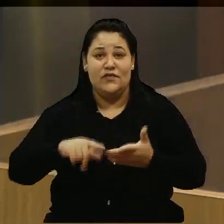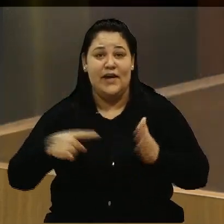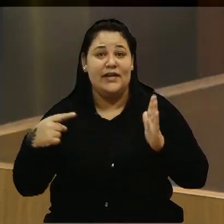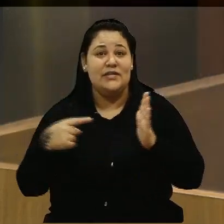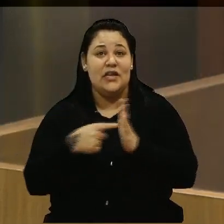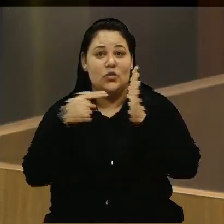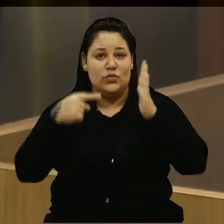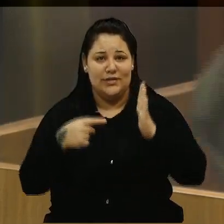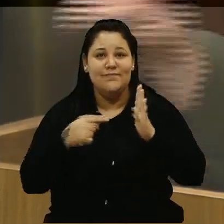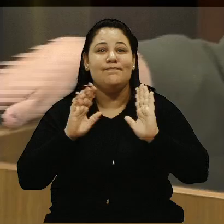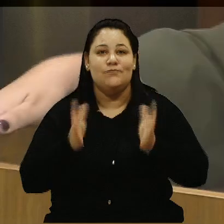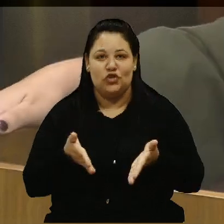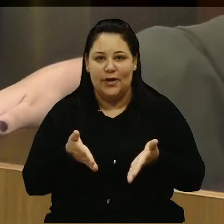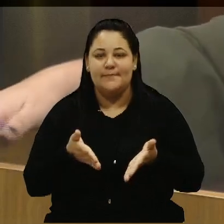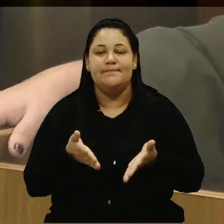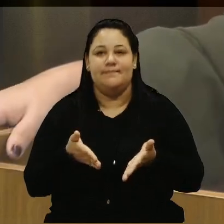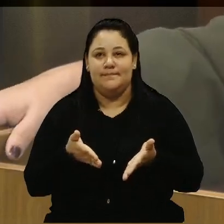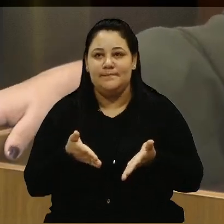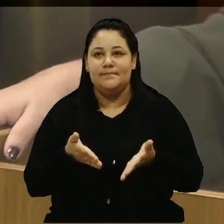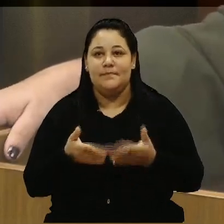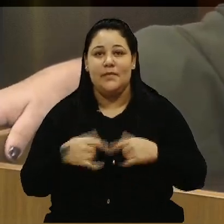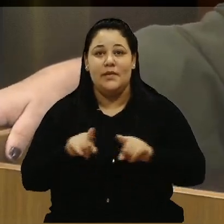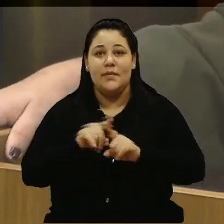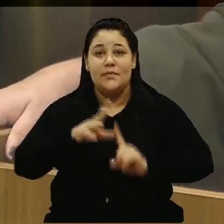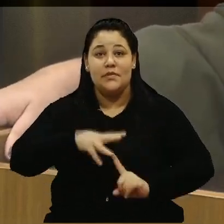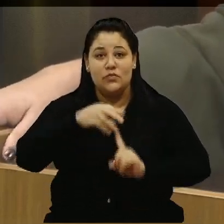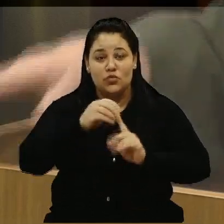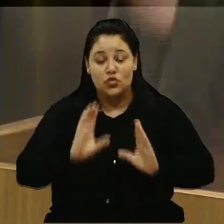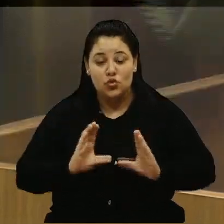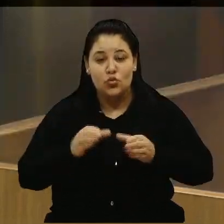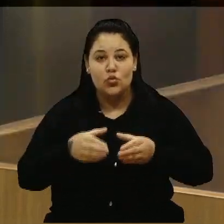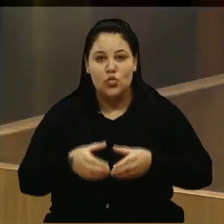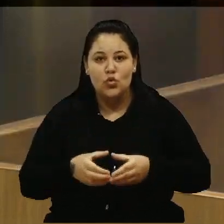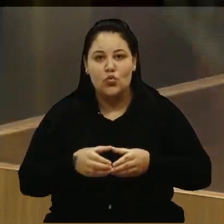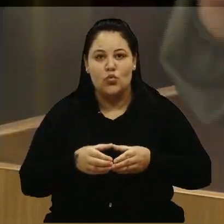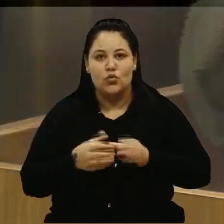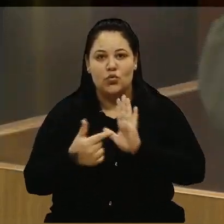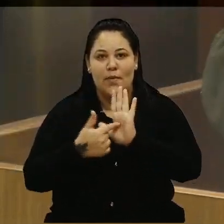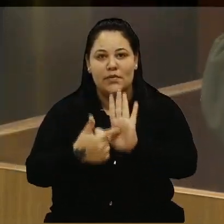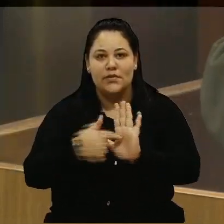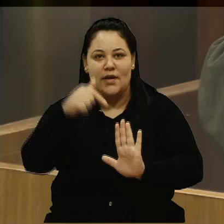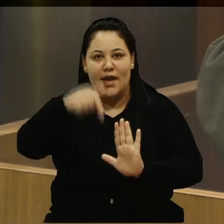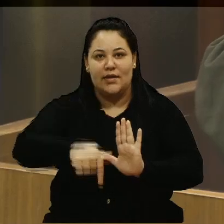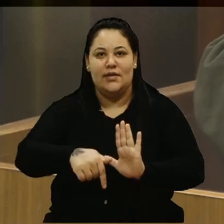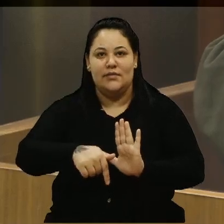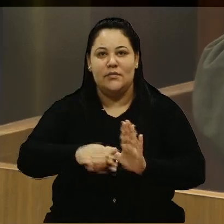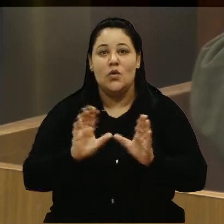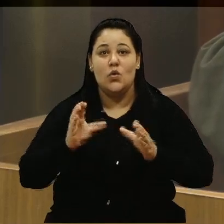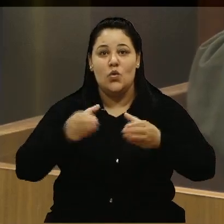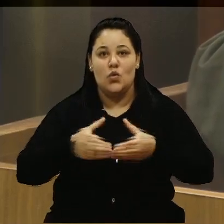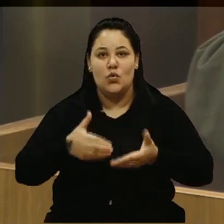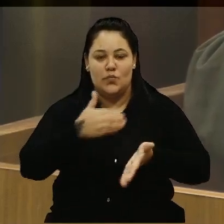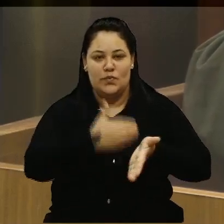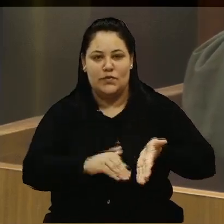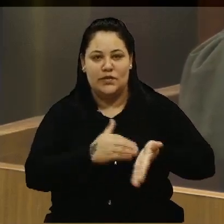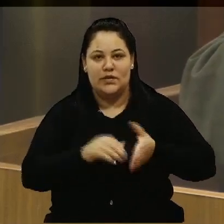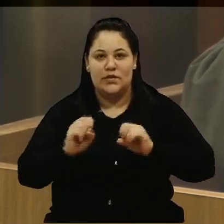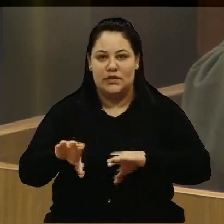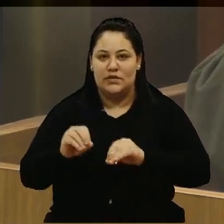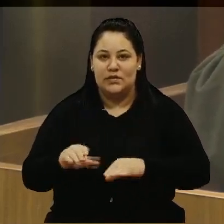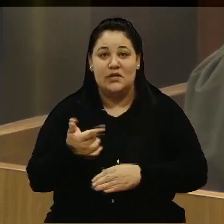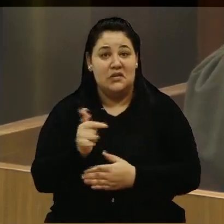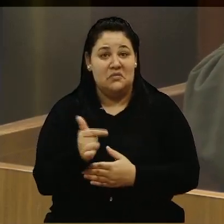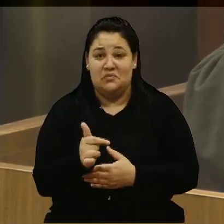aí, inclusive de uma equipe, senhor presidente, que foi apresentada aqui como equipe da Secretaria de Educação. Não tem